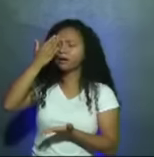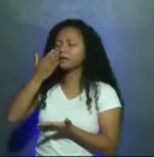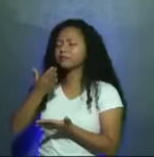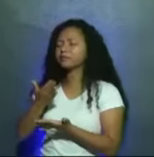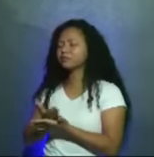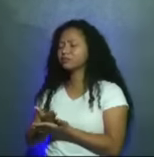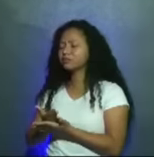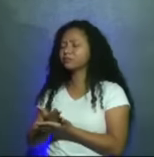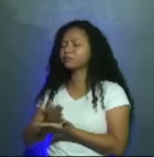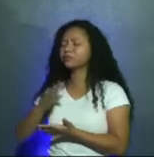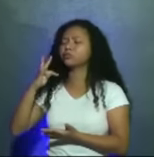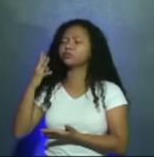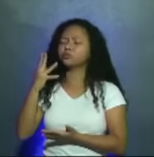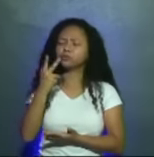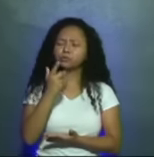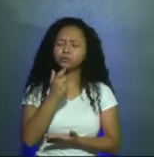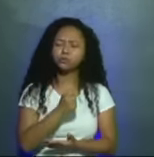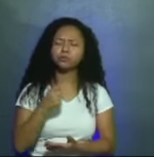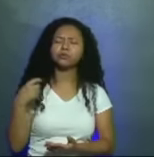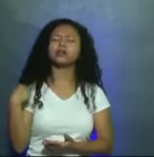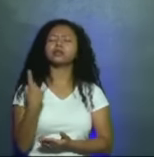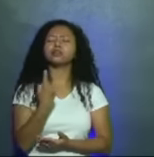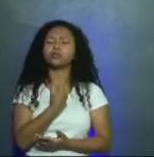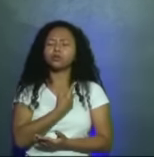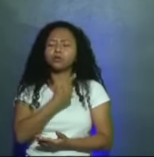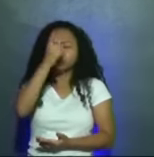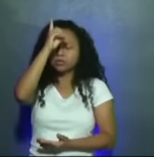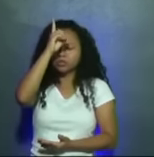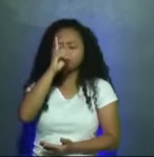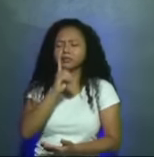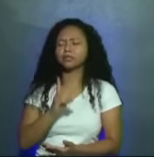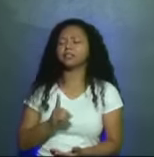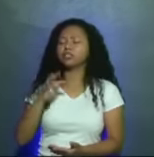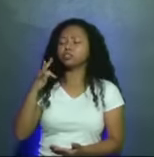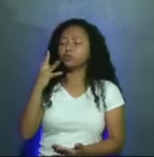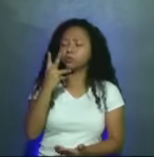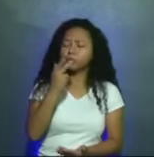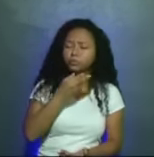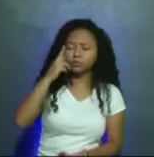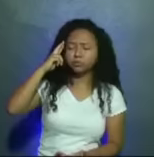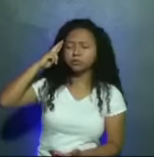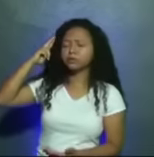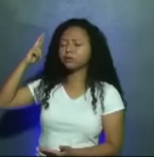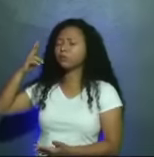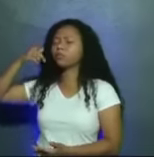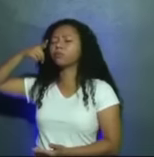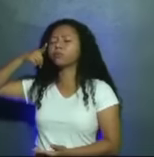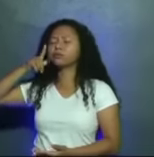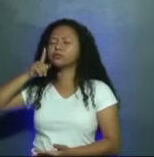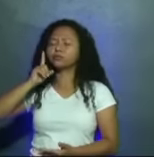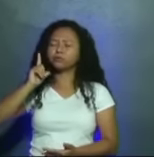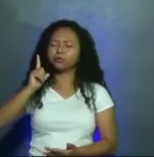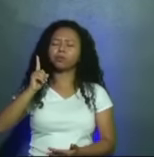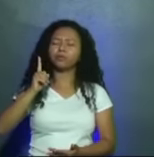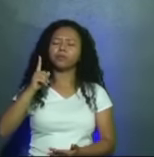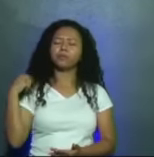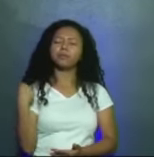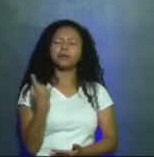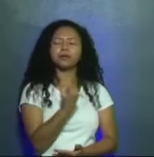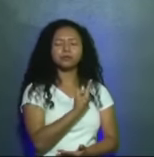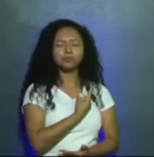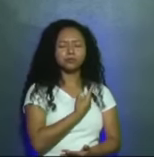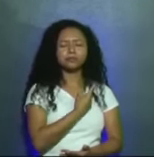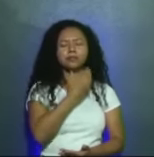de tudo que é nosso direito. Tudo que o Senhor conquistou para nós, nós tomamos posse. E